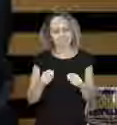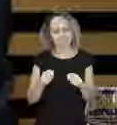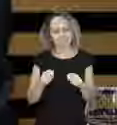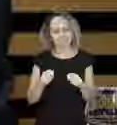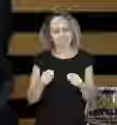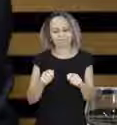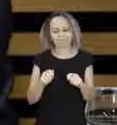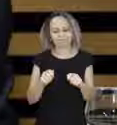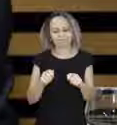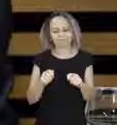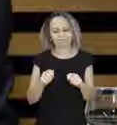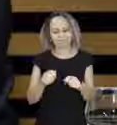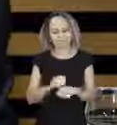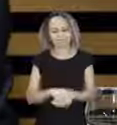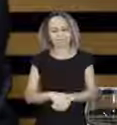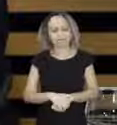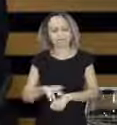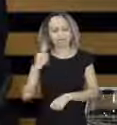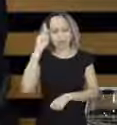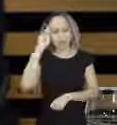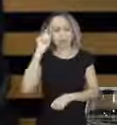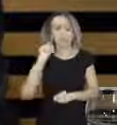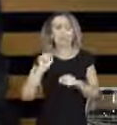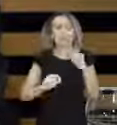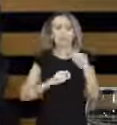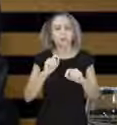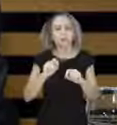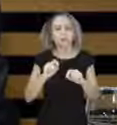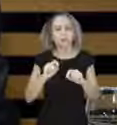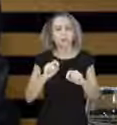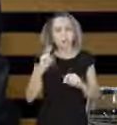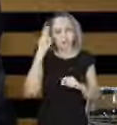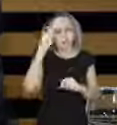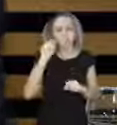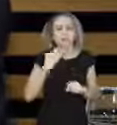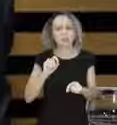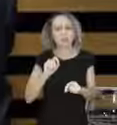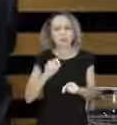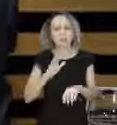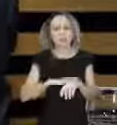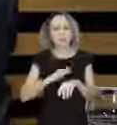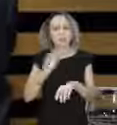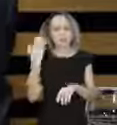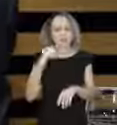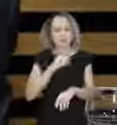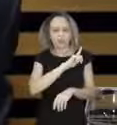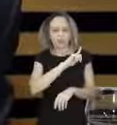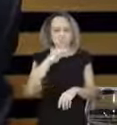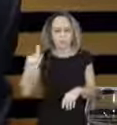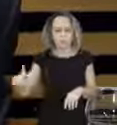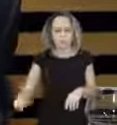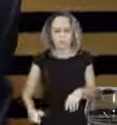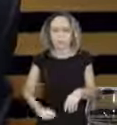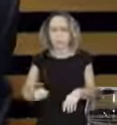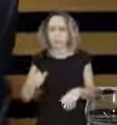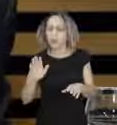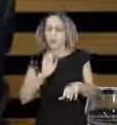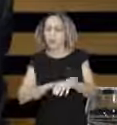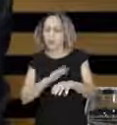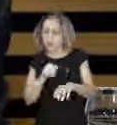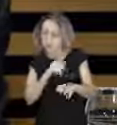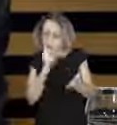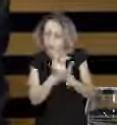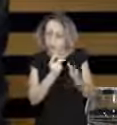aqui, me permita, presidente Lula, lembrar, eu era governador quando o senhor era presidente. Eu